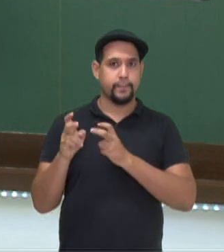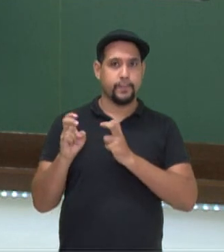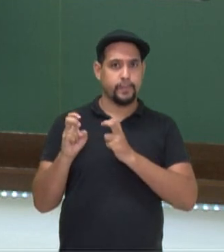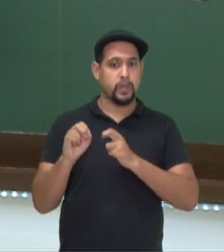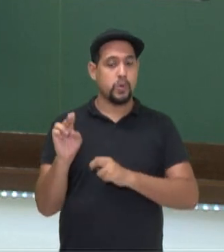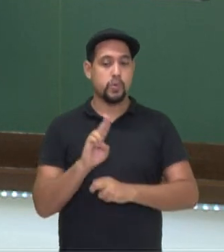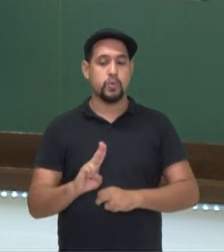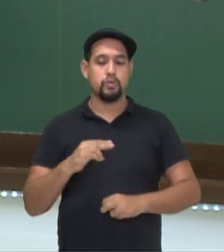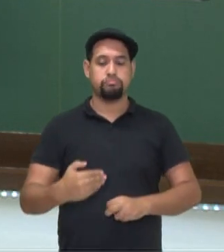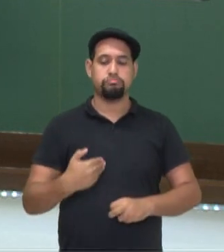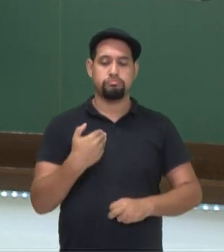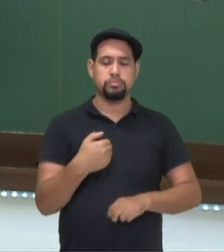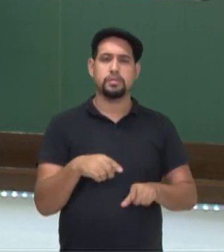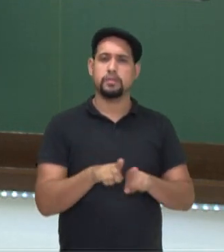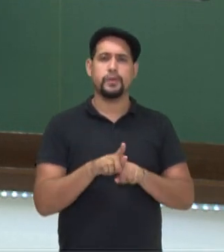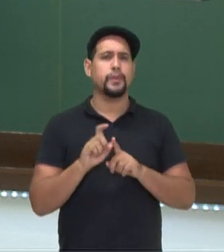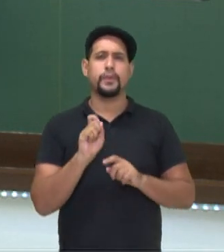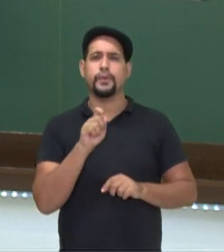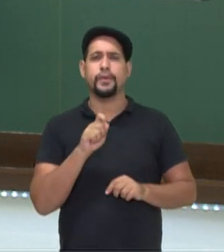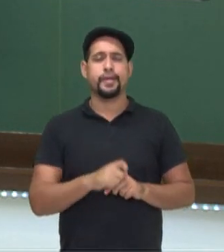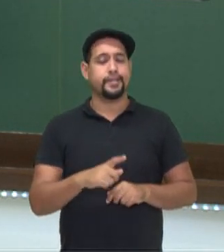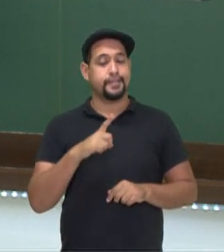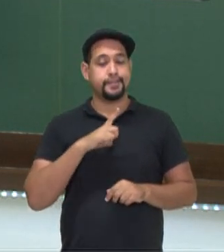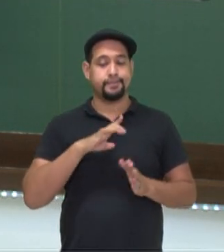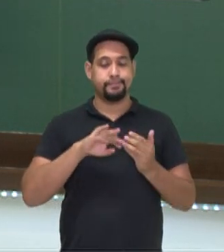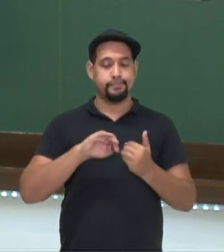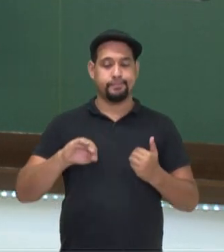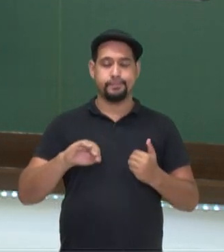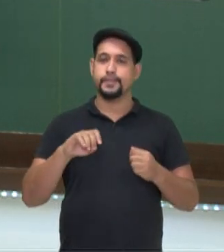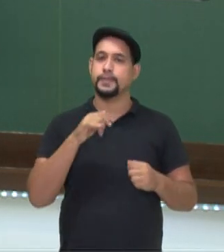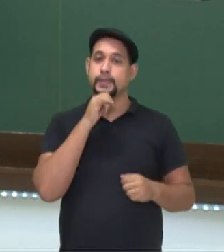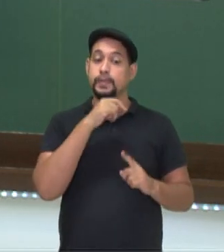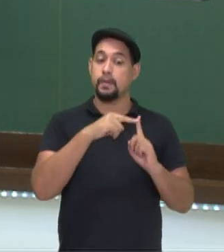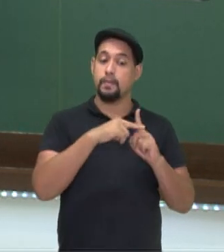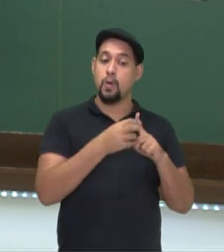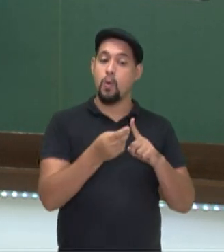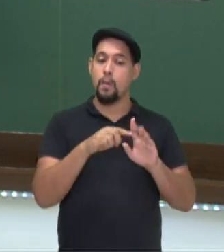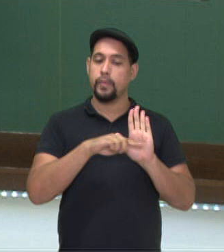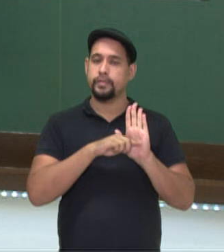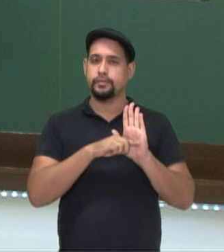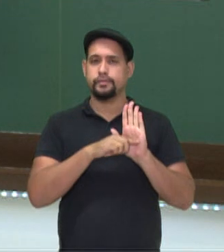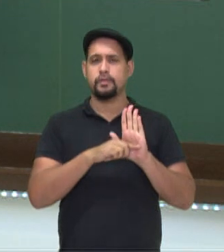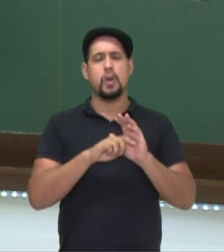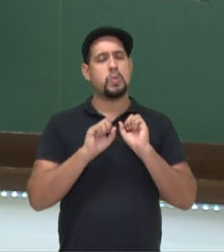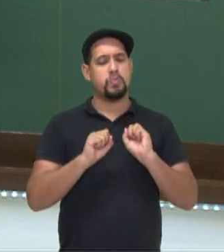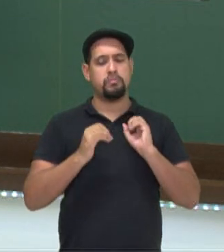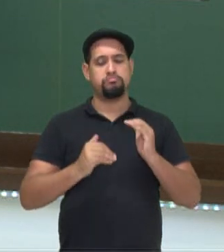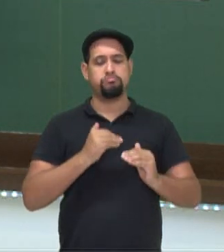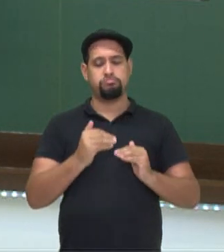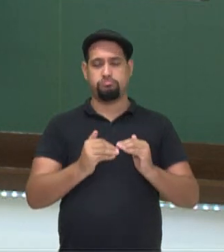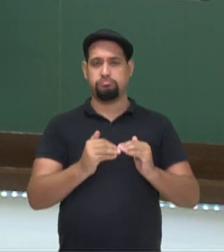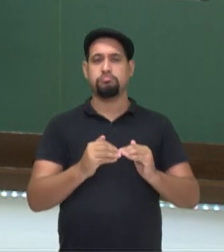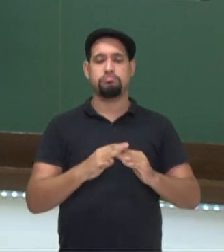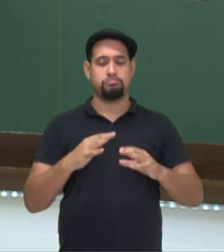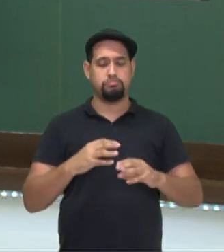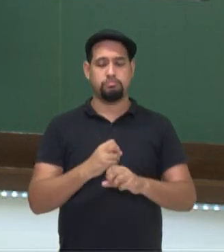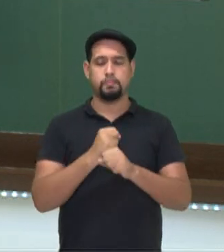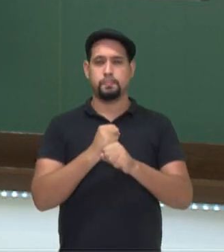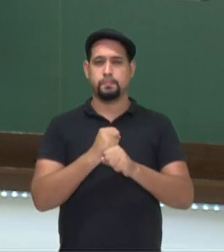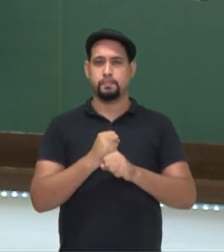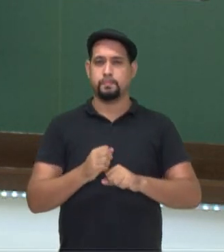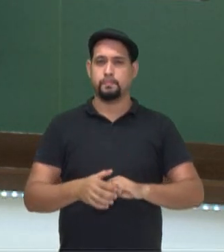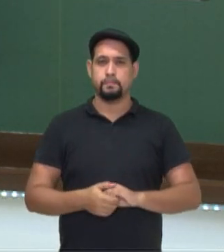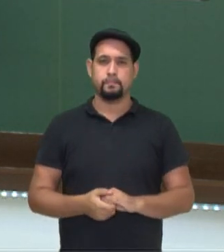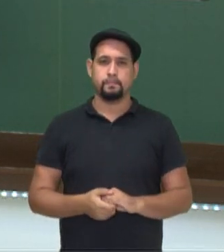só posso adiantar a operação quando elas estão separadas por um sinal de mais ou por um sinal de menos. Aí eu posso adiantar a potência e as multiplicações.